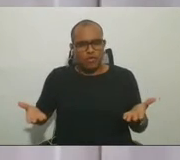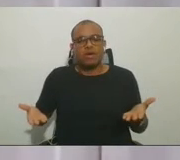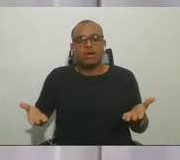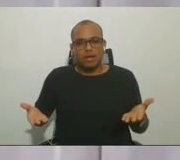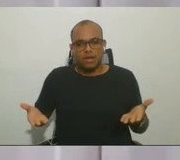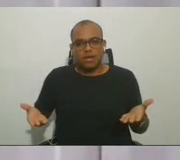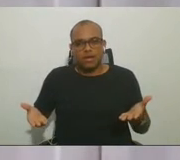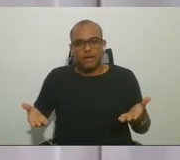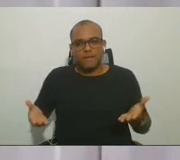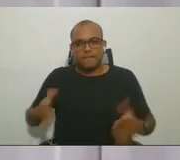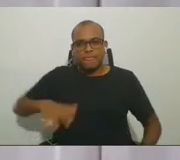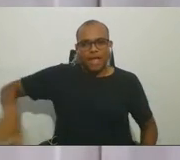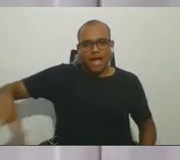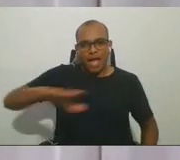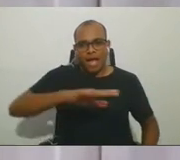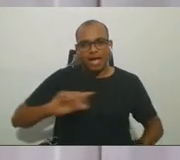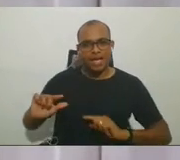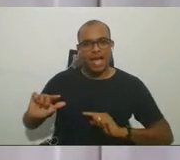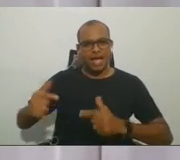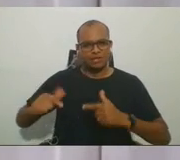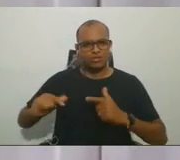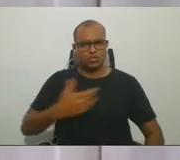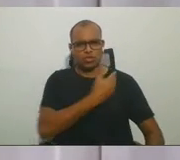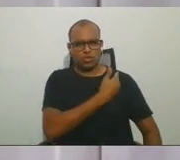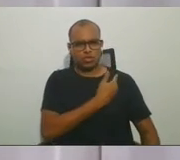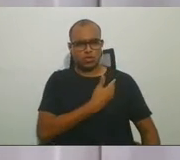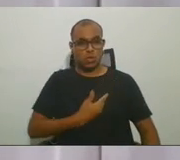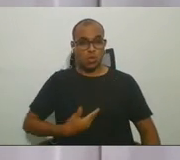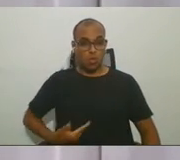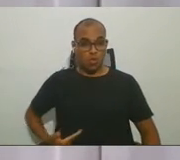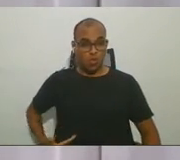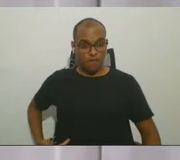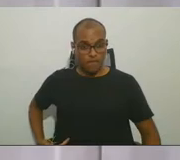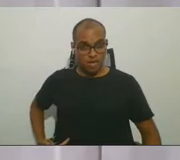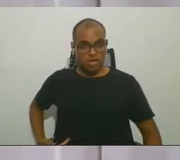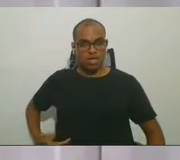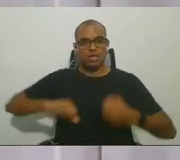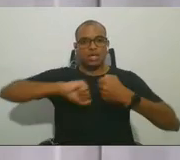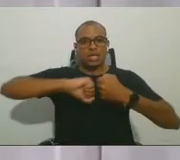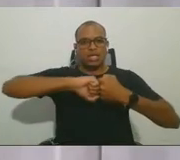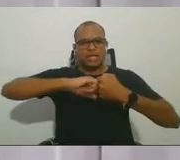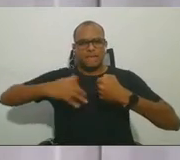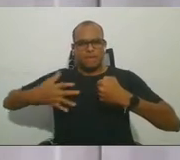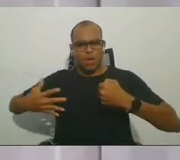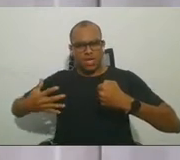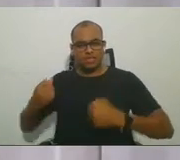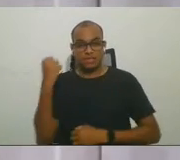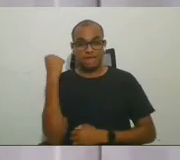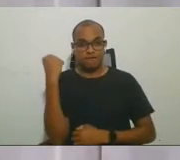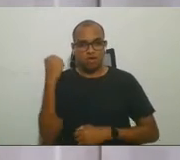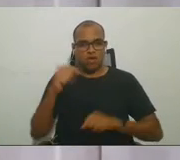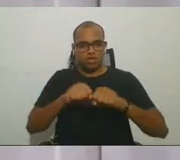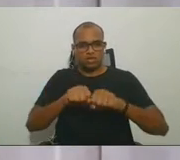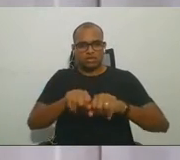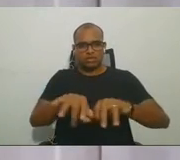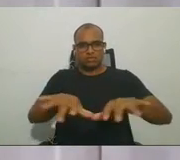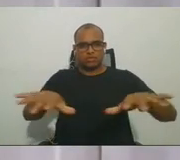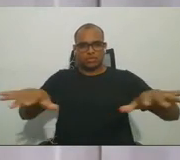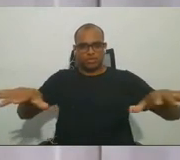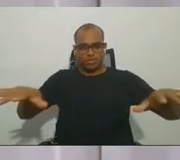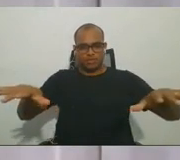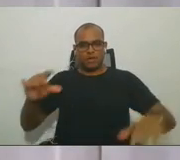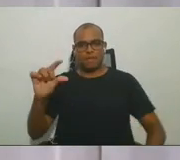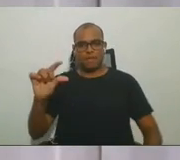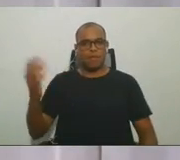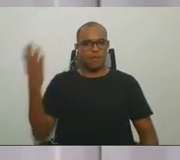de ações estatais retomadas por interativos de uma democracia intensa distributiva, como tem sido